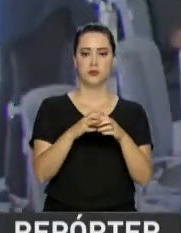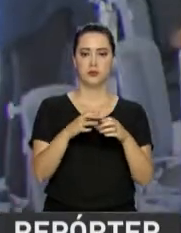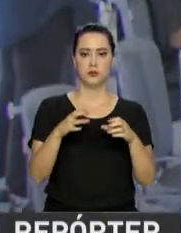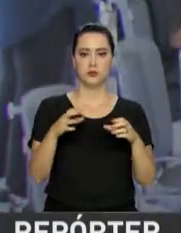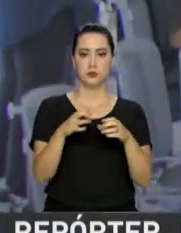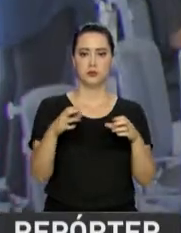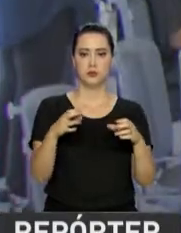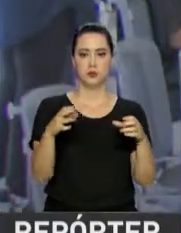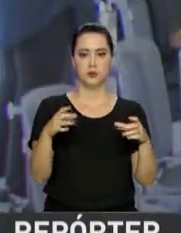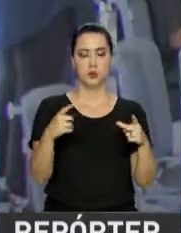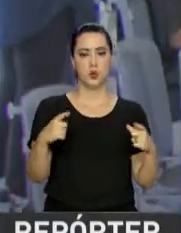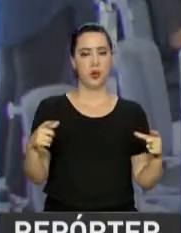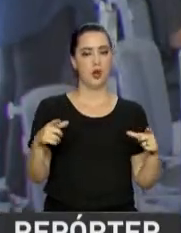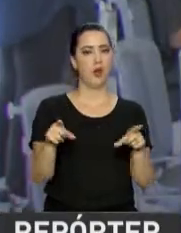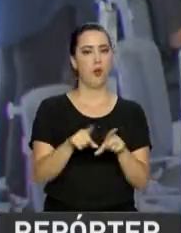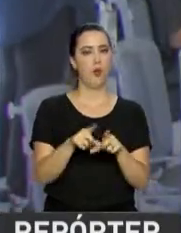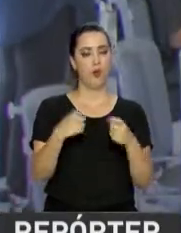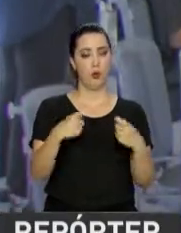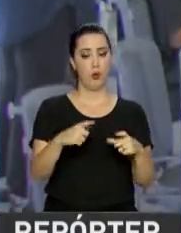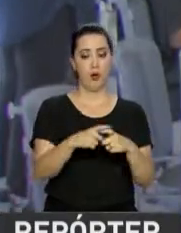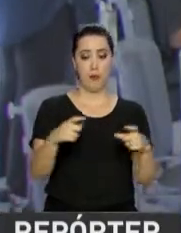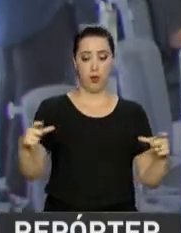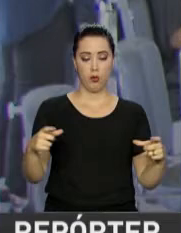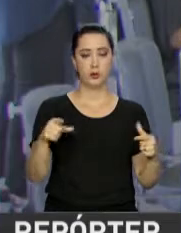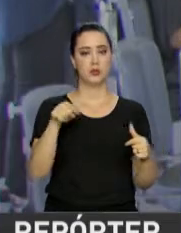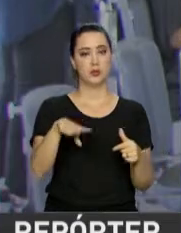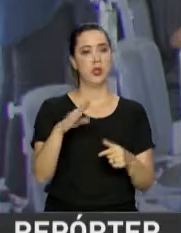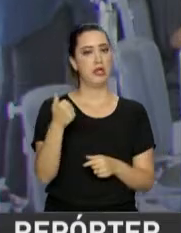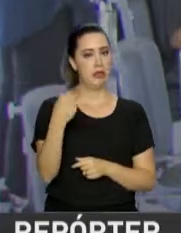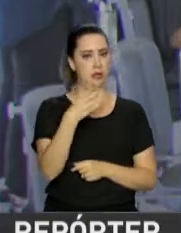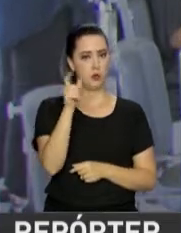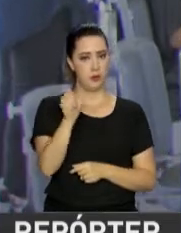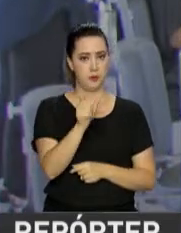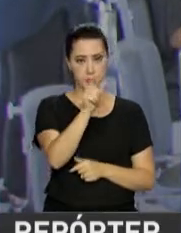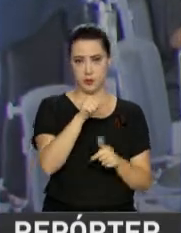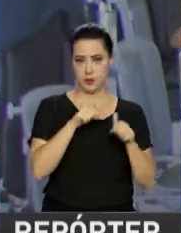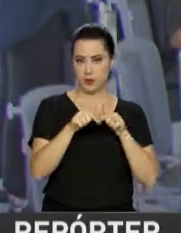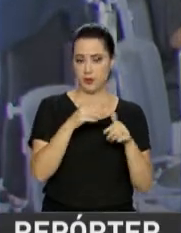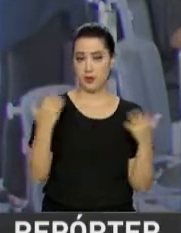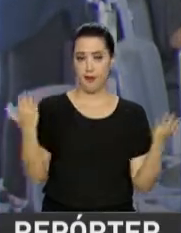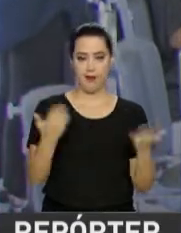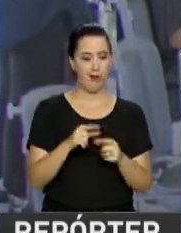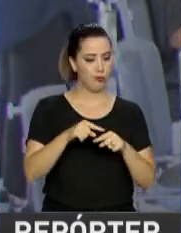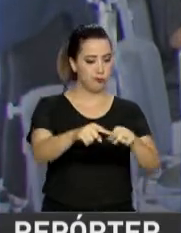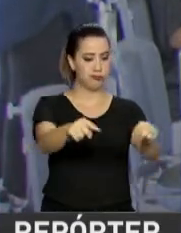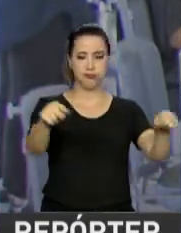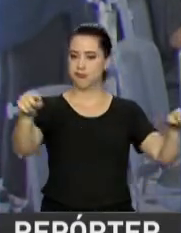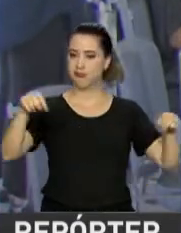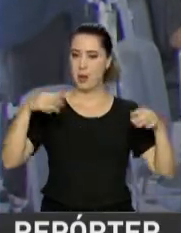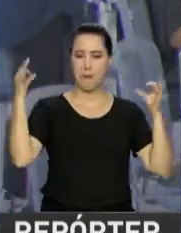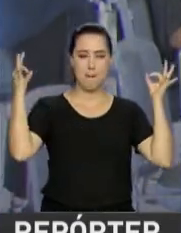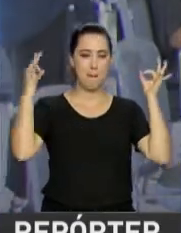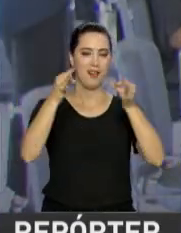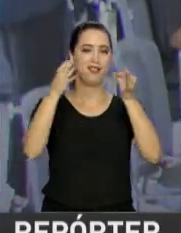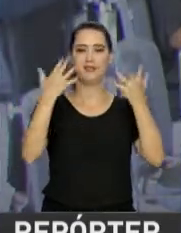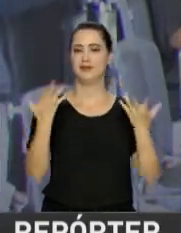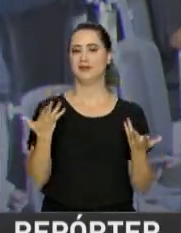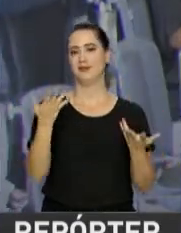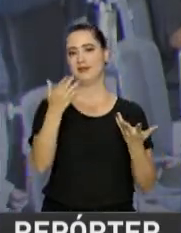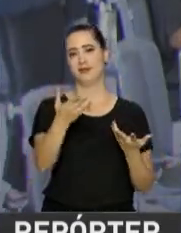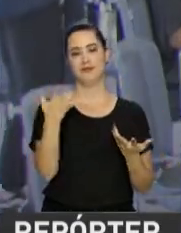um espaço maior, já passamos a ter 14 funcionários e agora estamos com esse espaço maravilhoso, lindo,